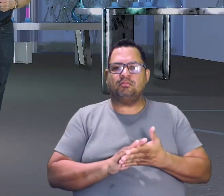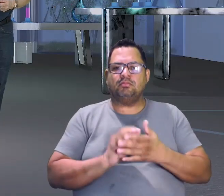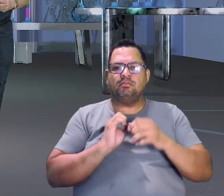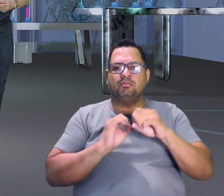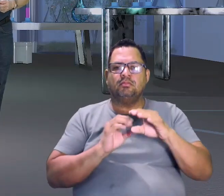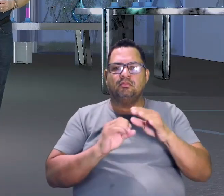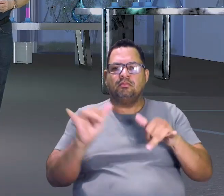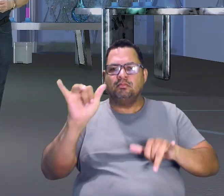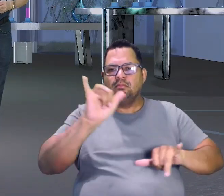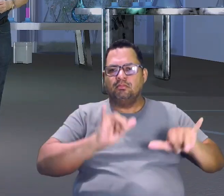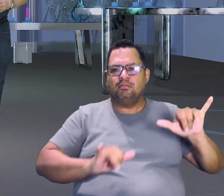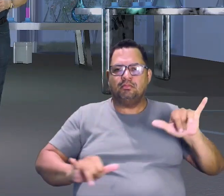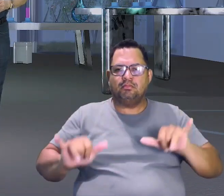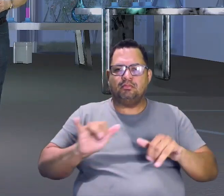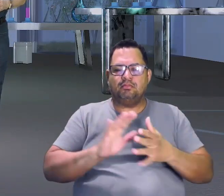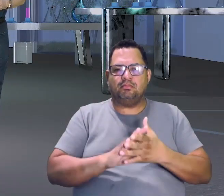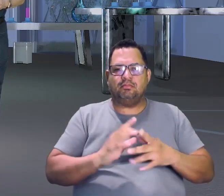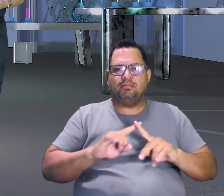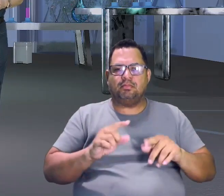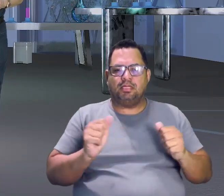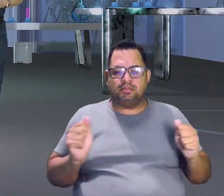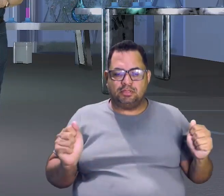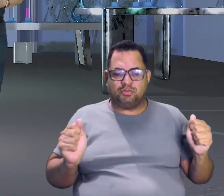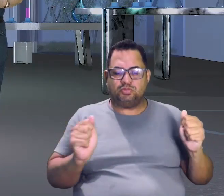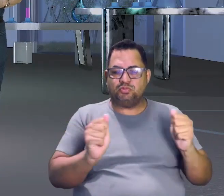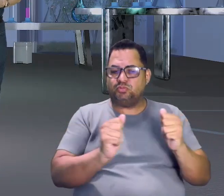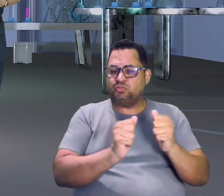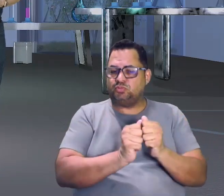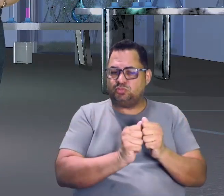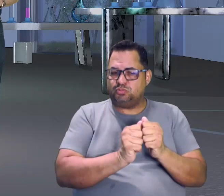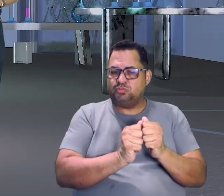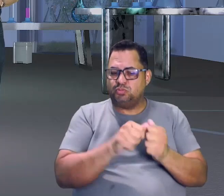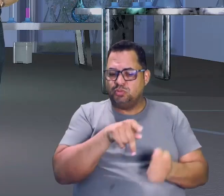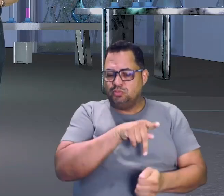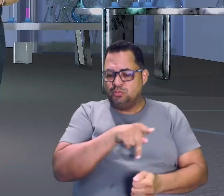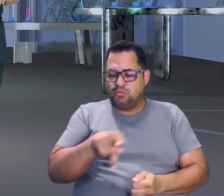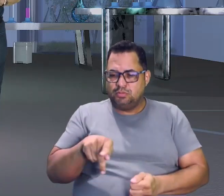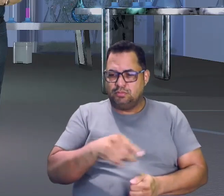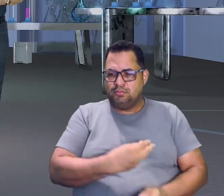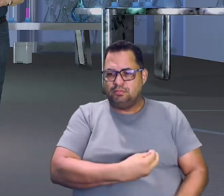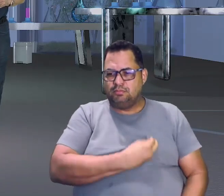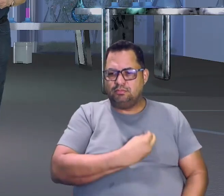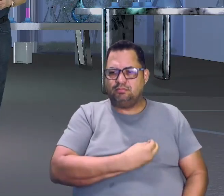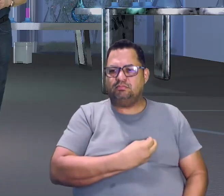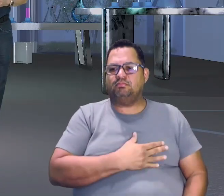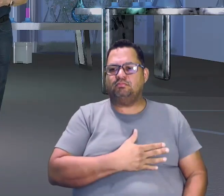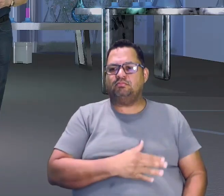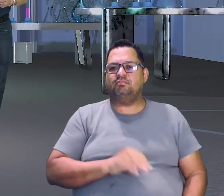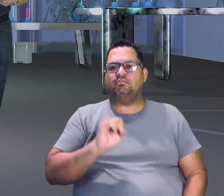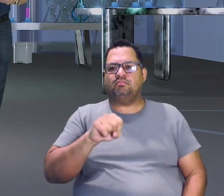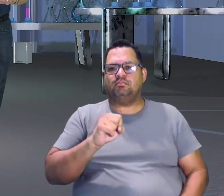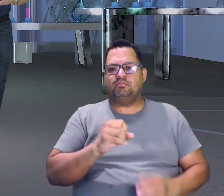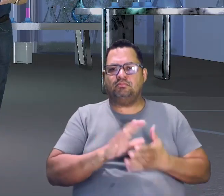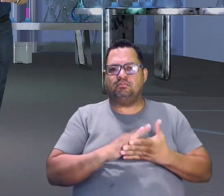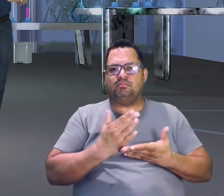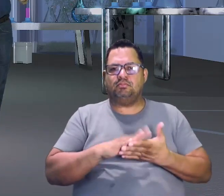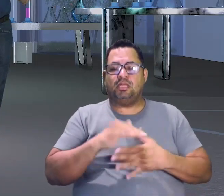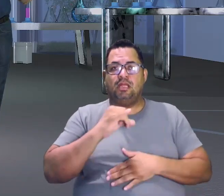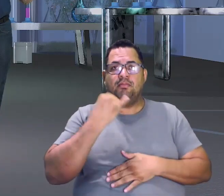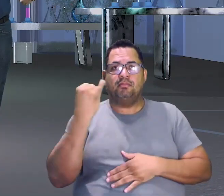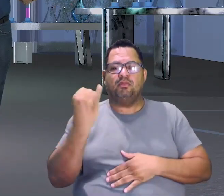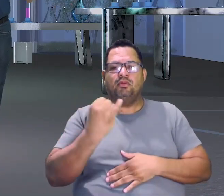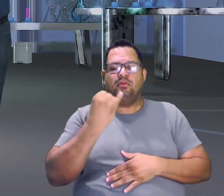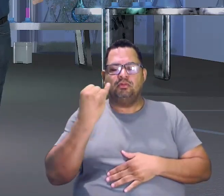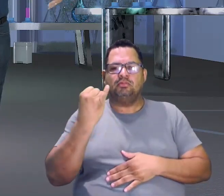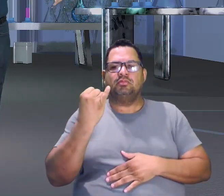Química, mas a parceria do professor aí, ó, que está presencial, isto sim engrandece a nossa equipe. Então, o